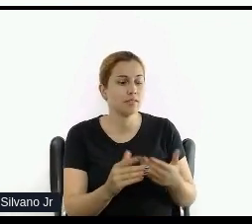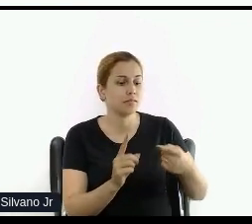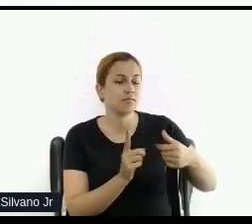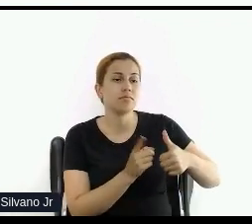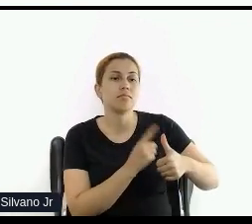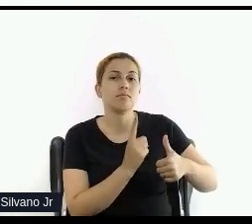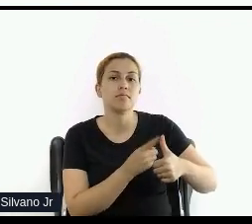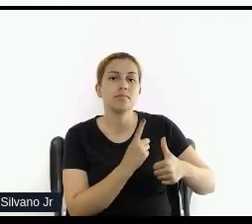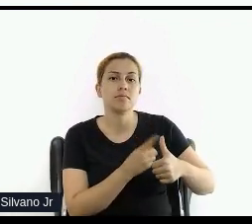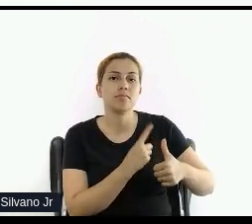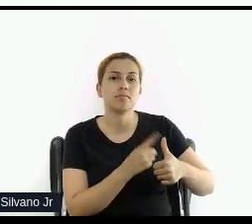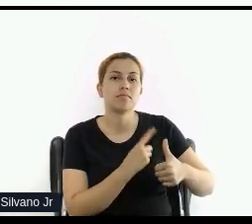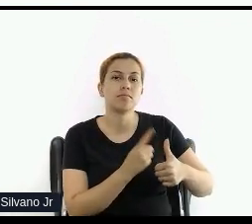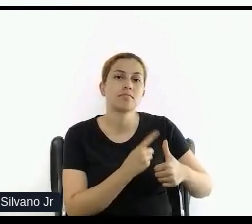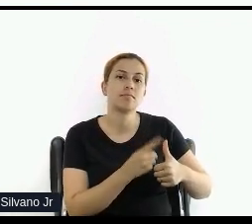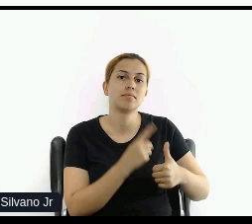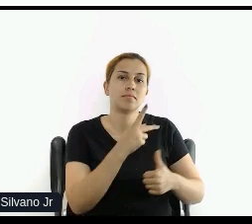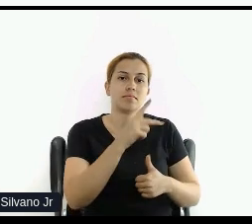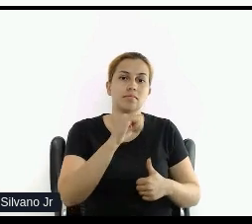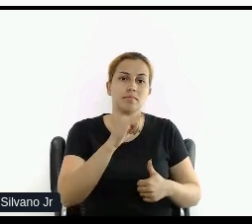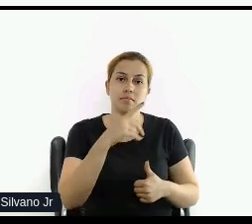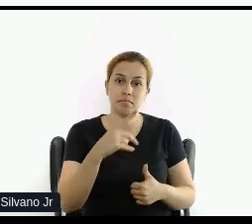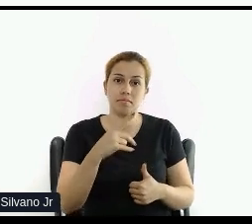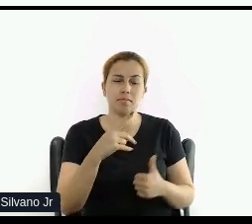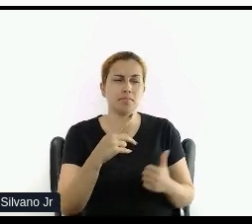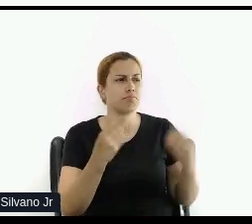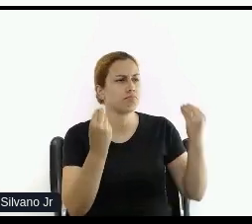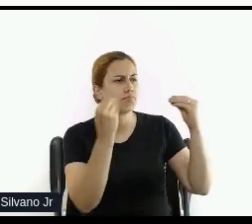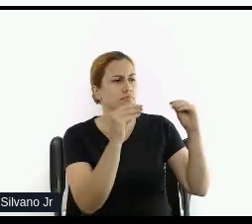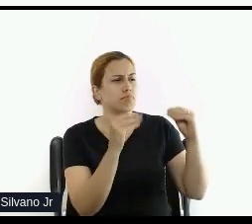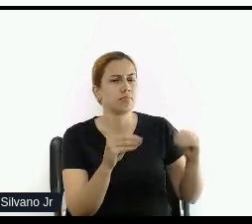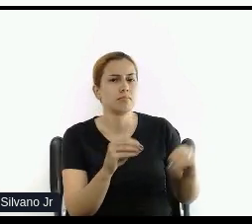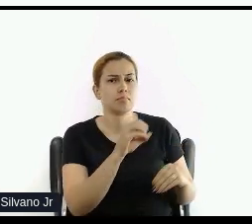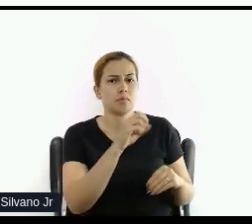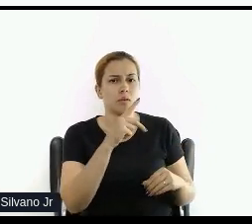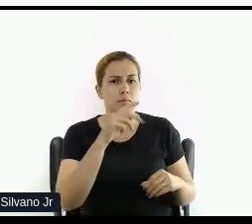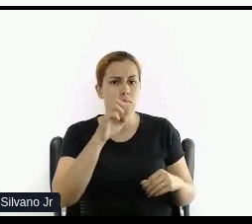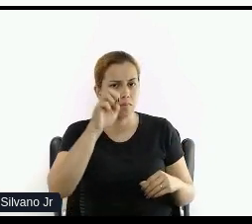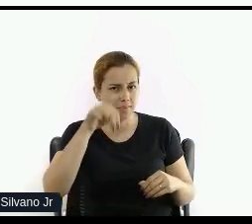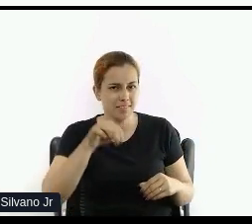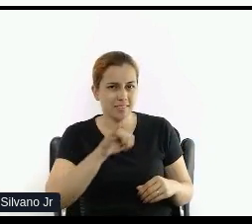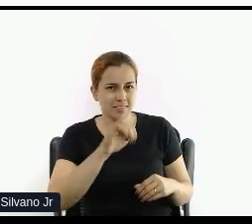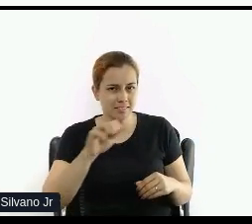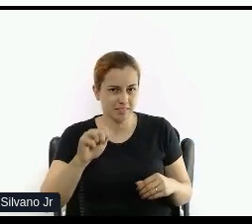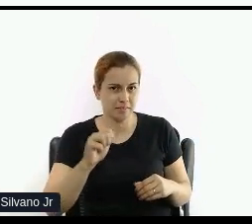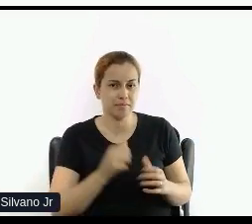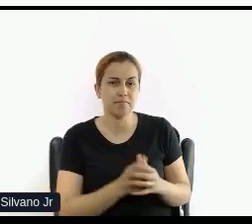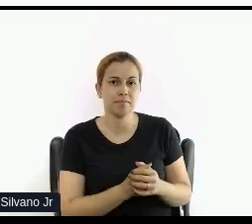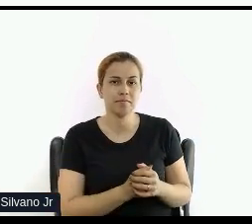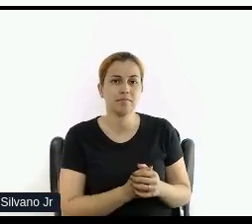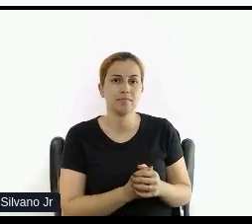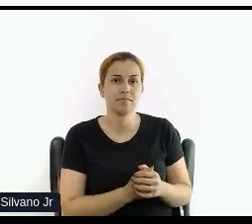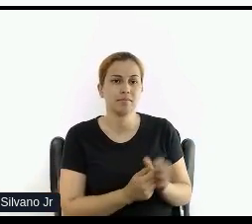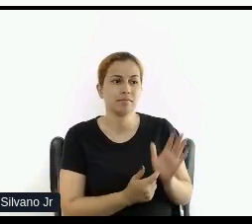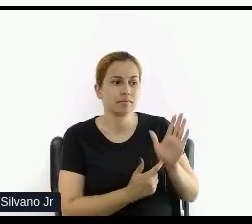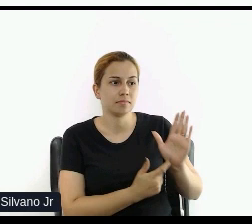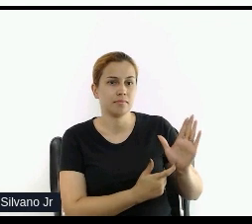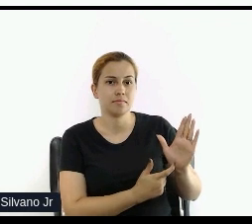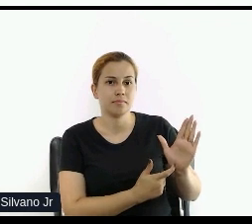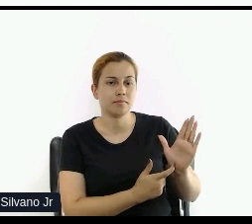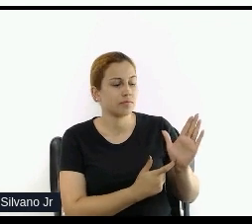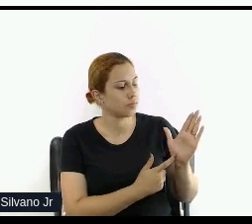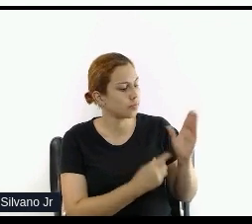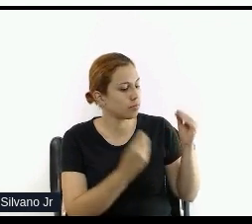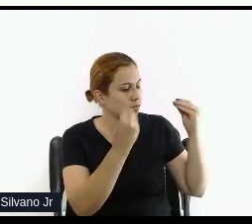um pip install OpenAI. Quando eu faço isso, eu estou utilizando um gerenciador de dependência do Python, né, que é o